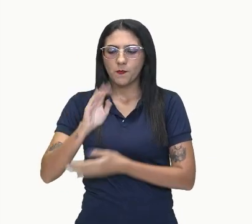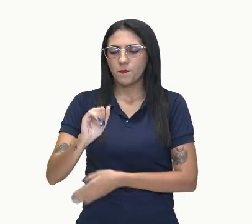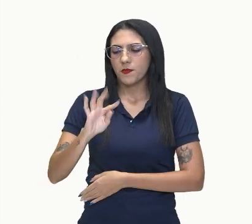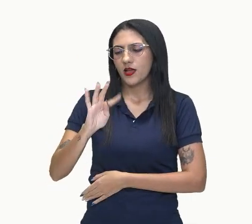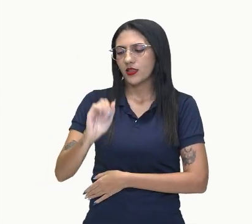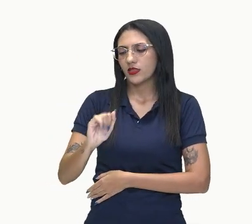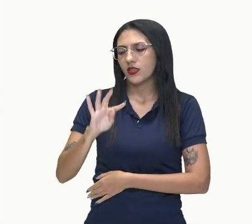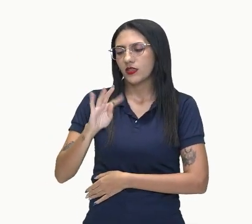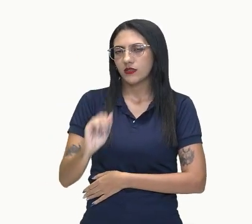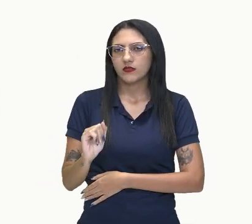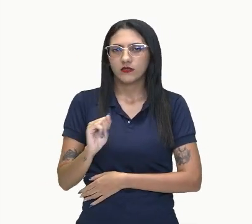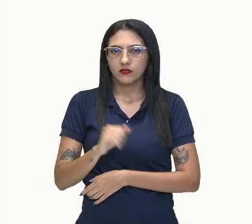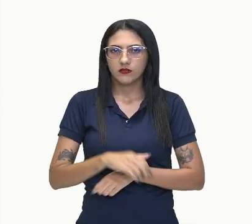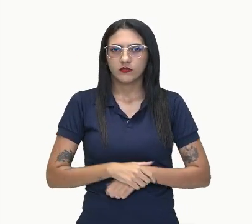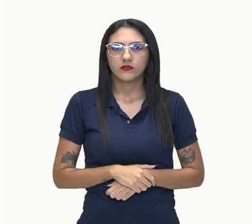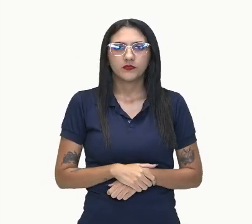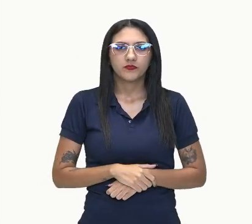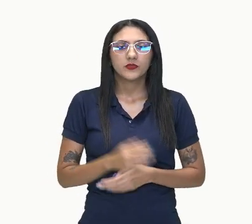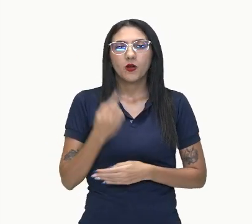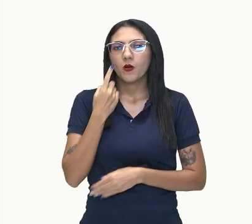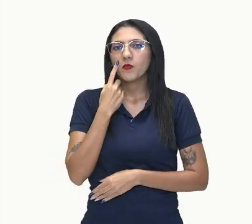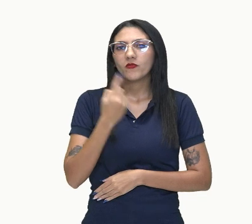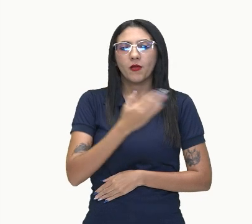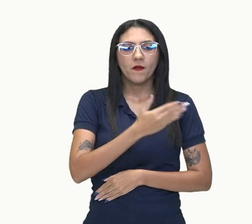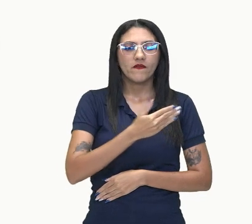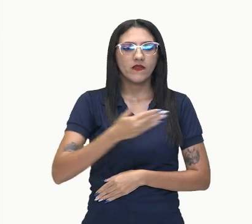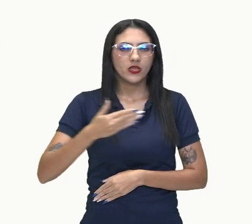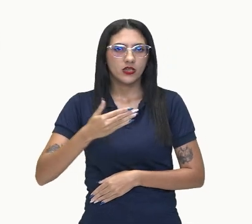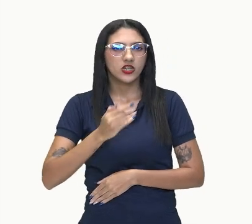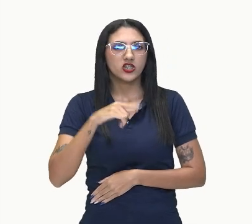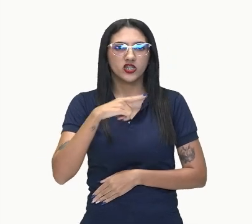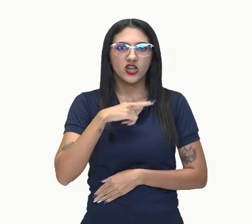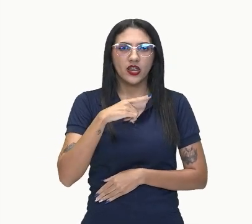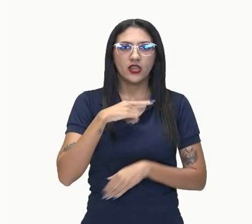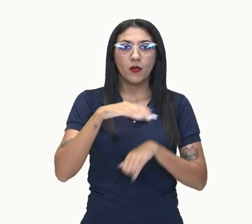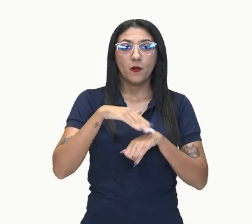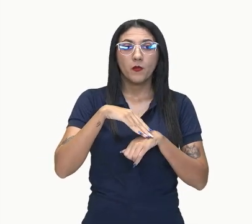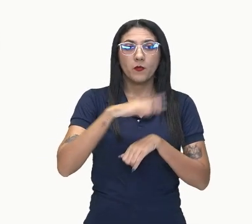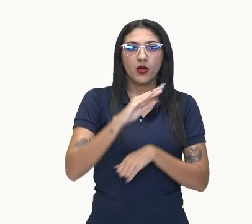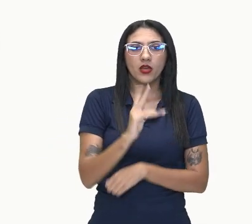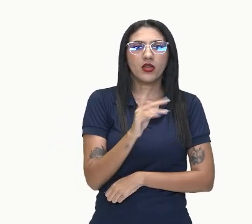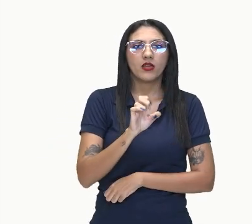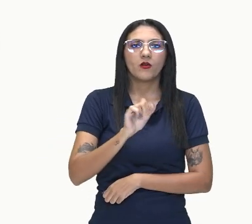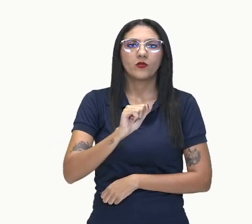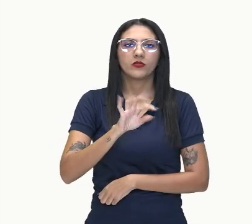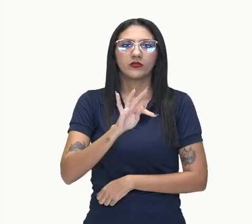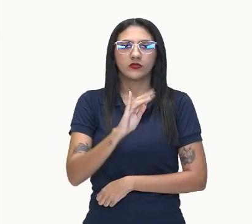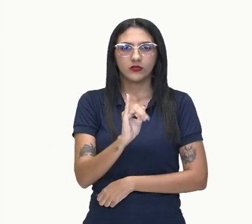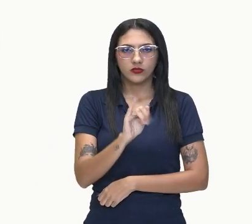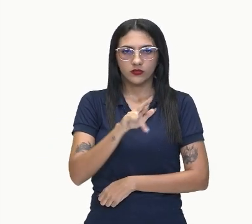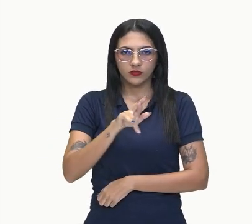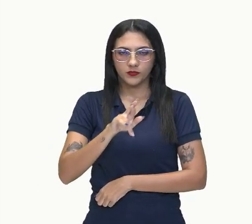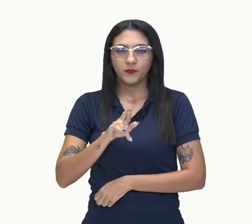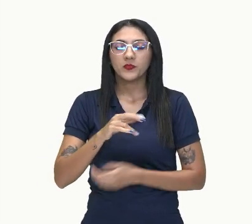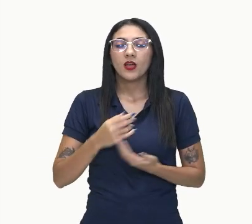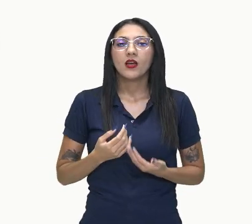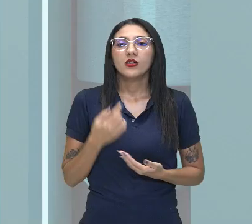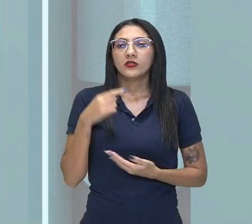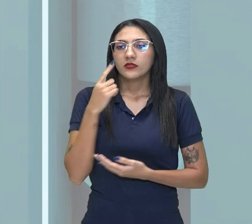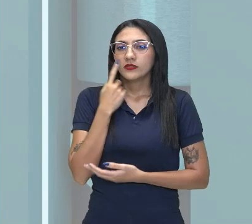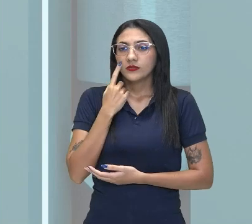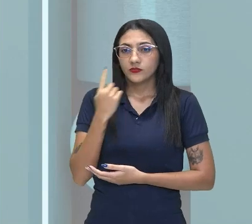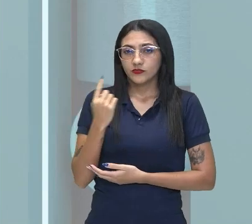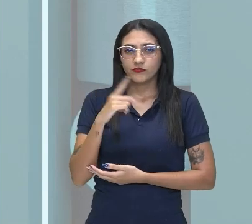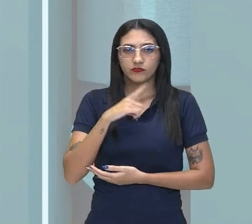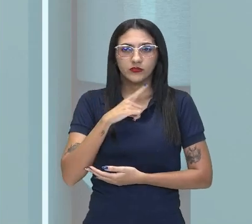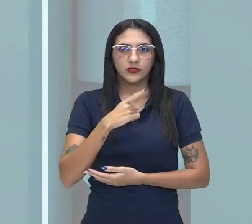fritas, ok? Fish is healthier than French fries. Então, nós vimos aí que